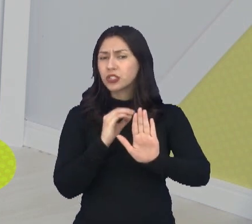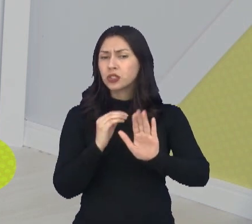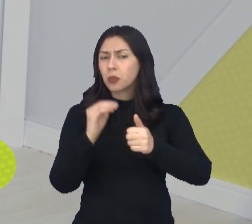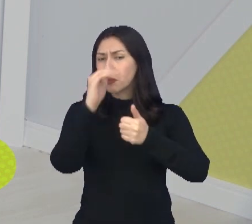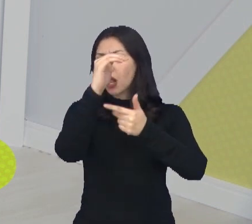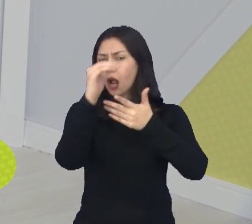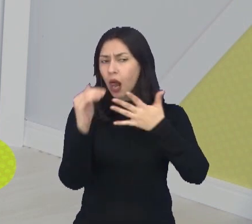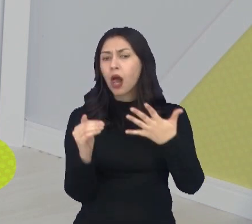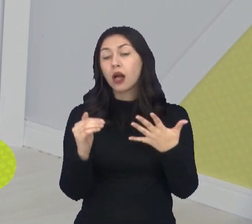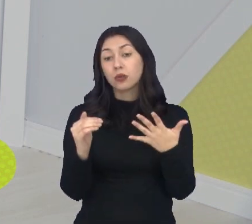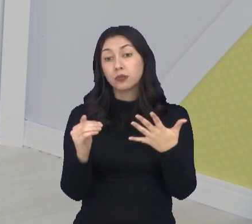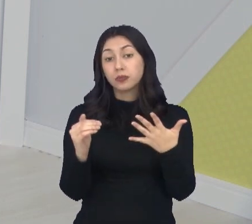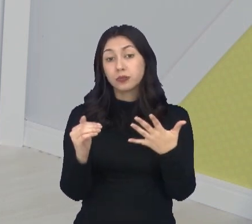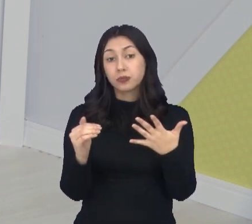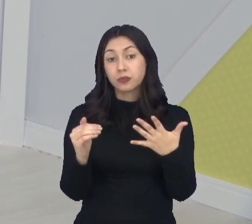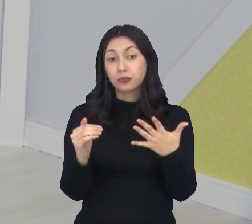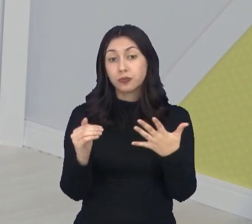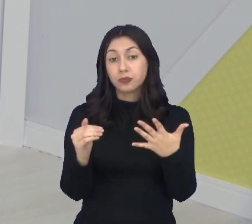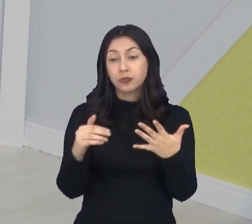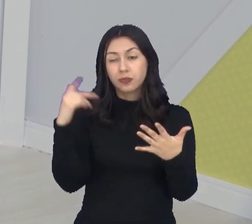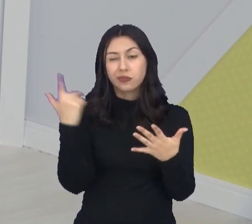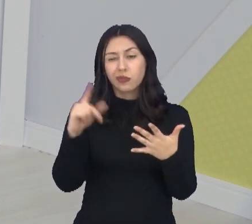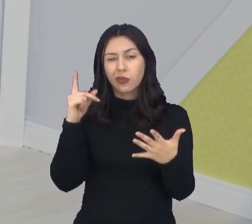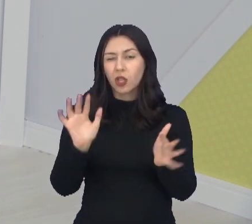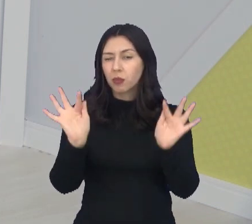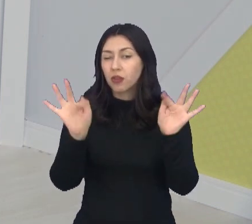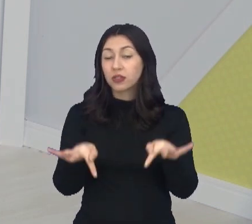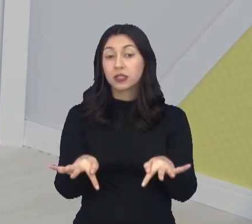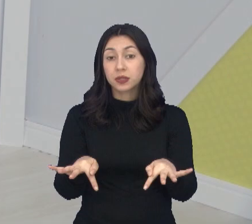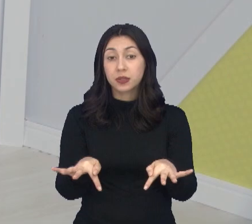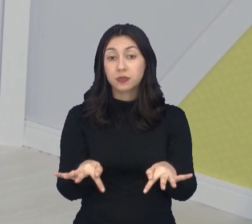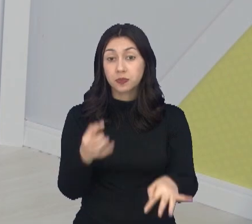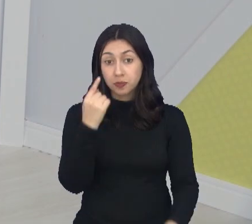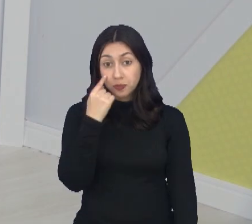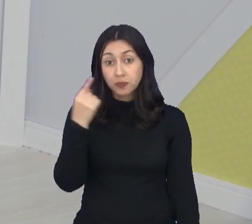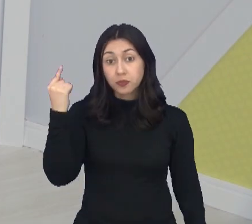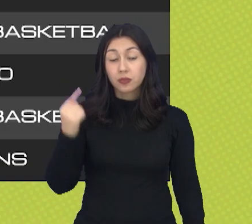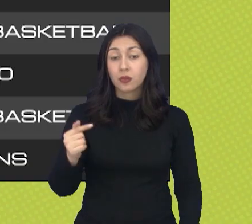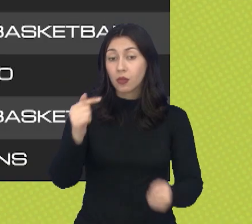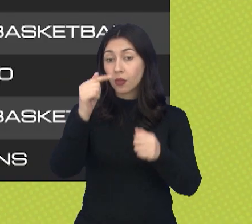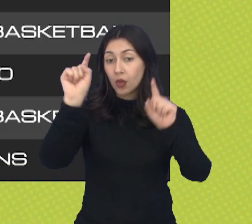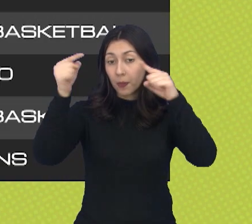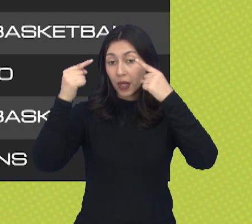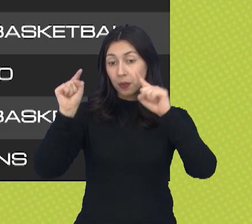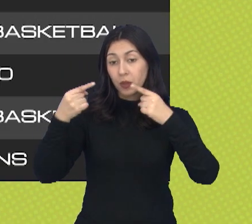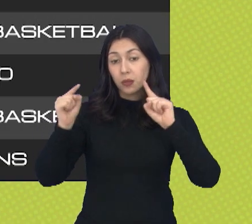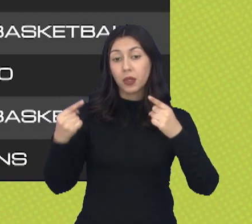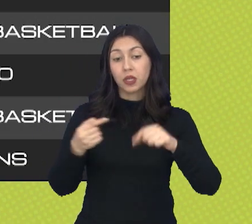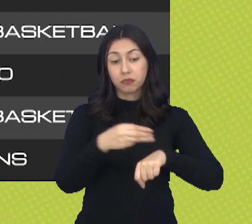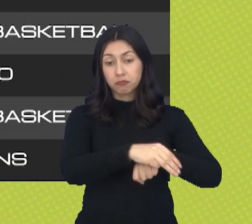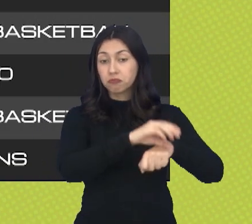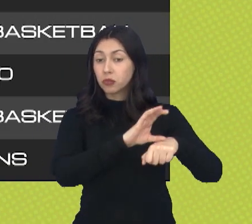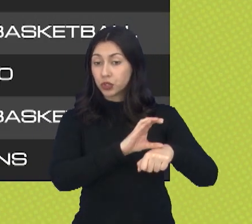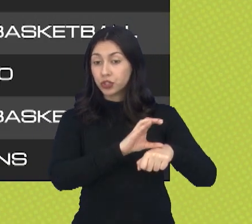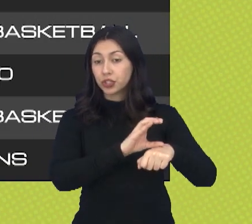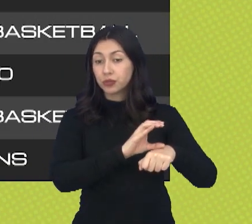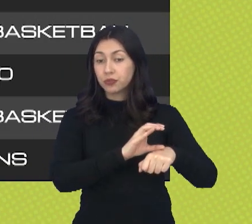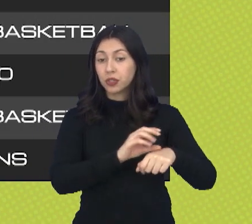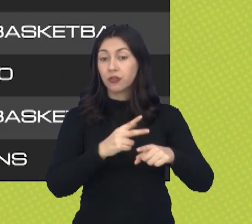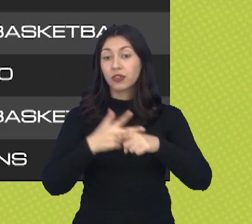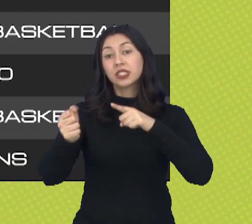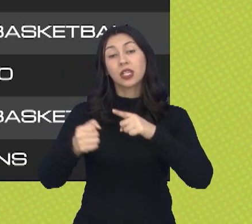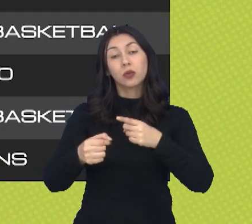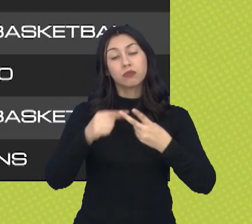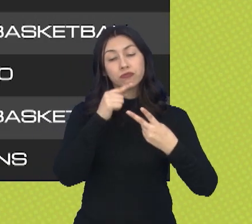de jogos do São José Basquetebol no pique para a gente fechar o Hora do Esporte. Aqui, ó, os jogos do São José, a vitória contra o Mogi, lá no Hugo Ramos, e a vitória de